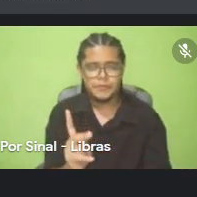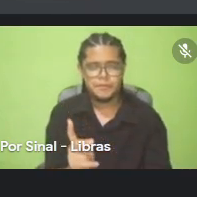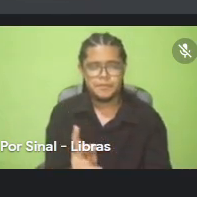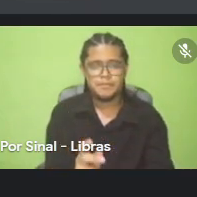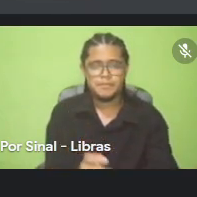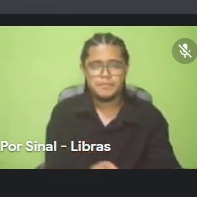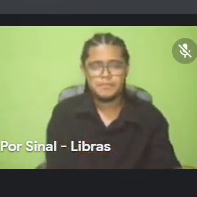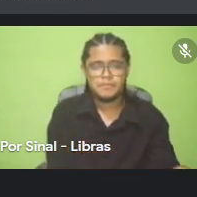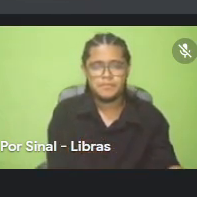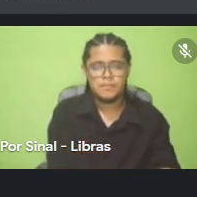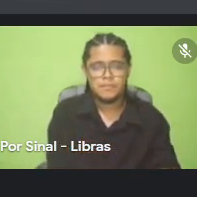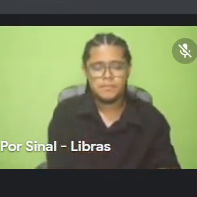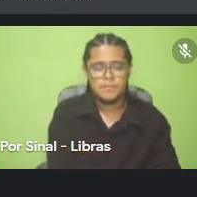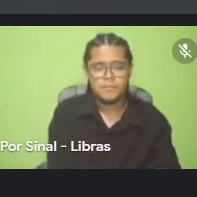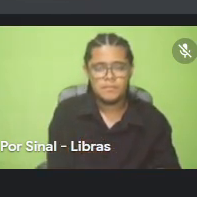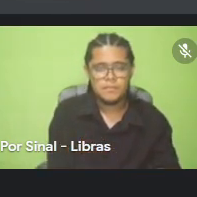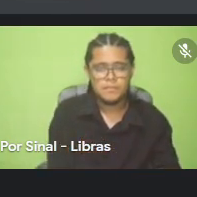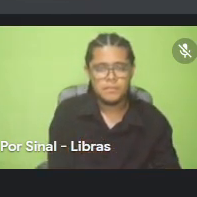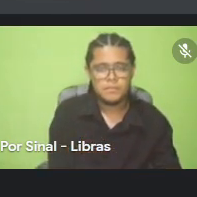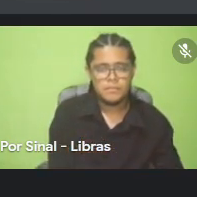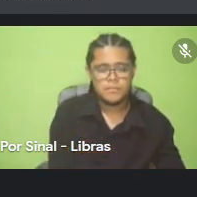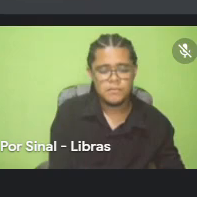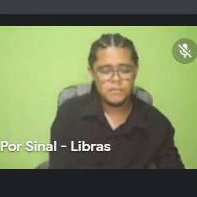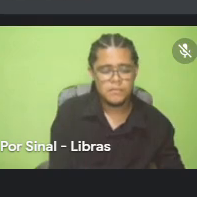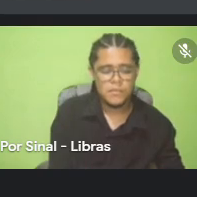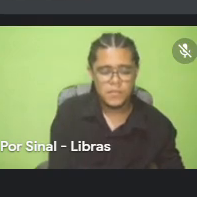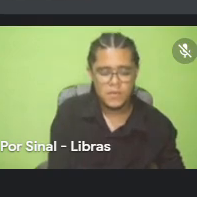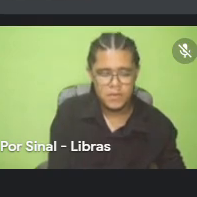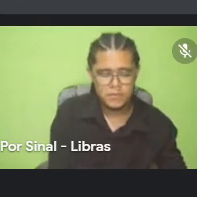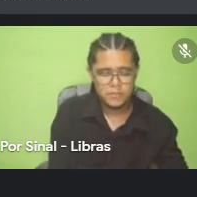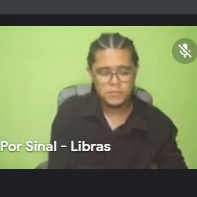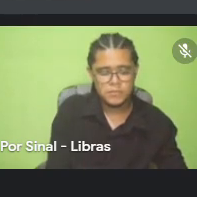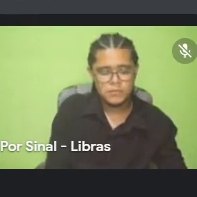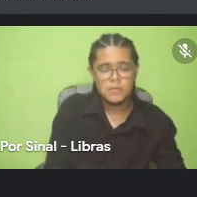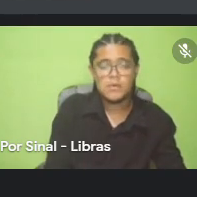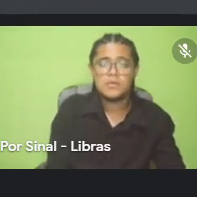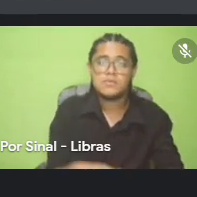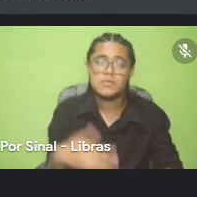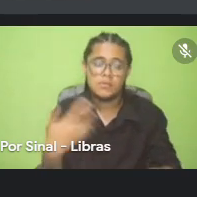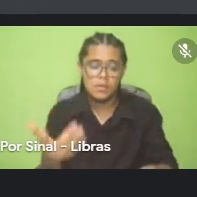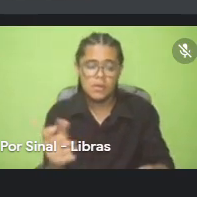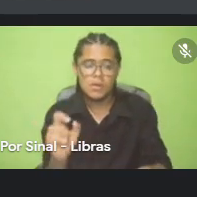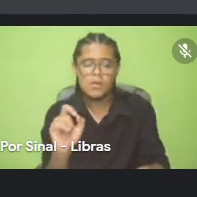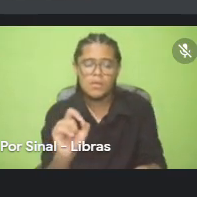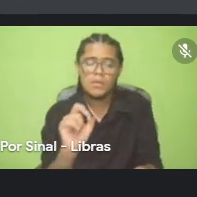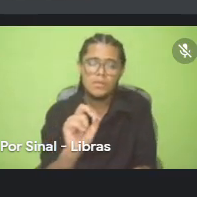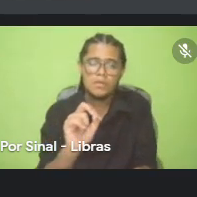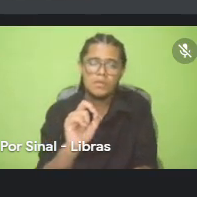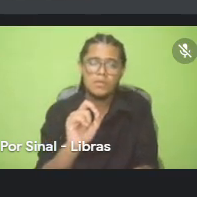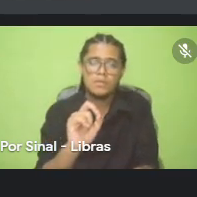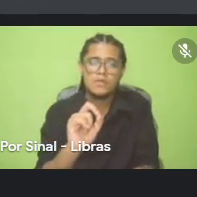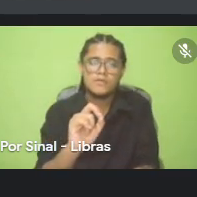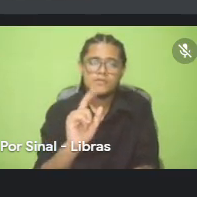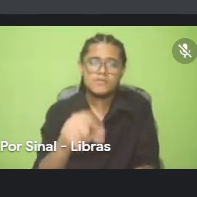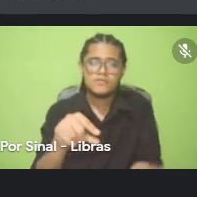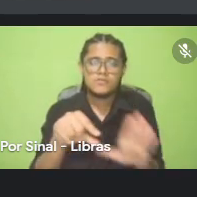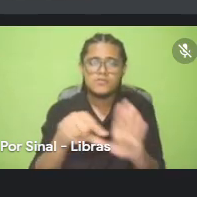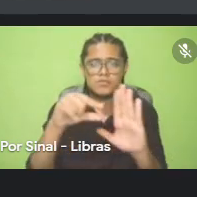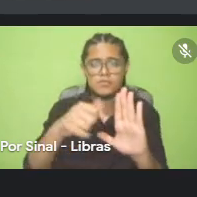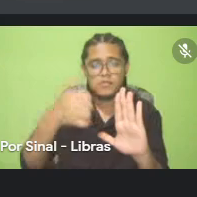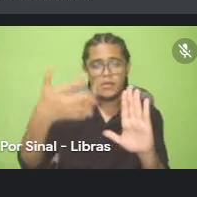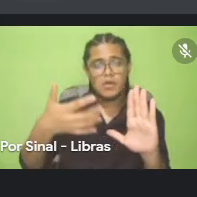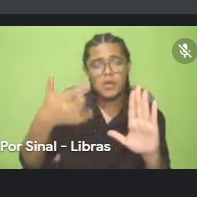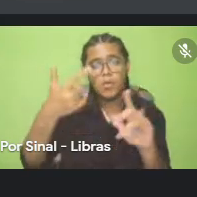o inciso seguinte, são 10 milhões para todas as outras expressões culturais que não são